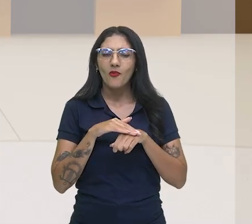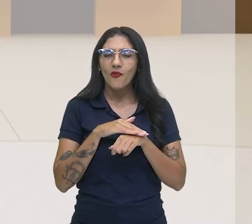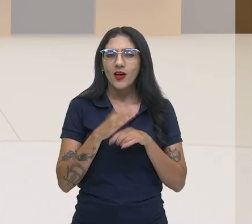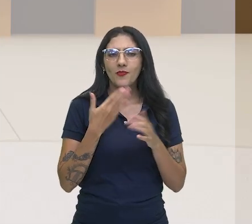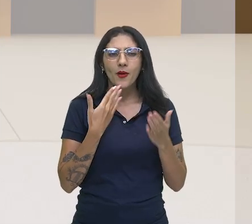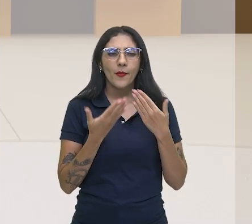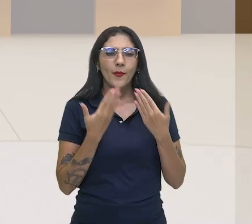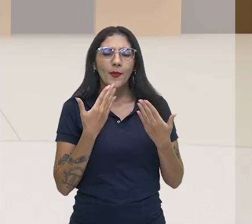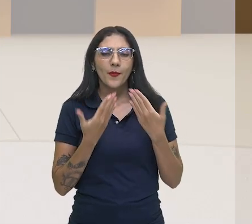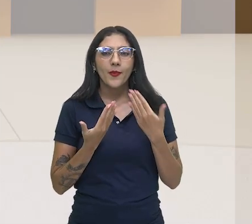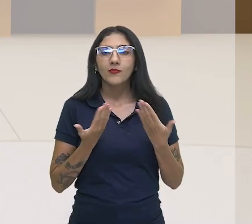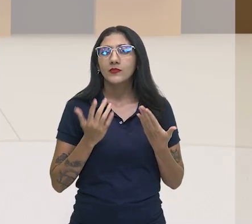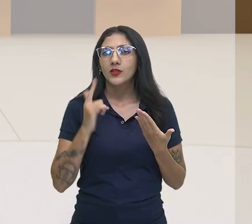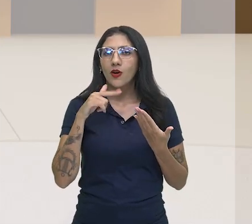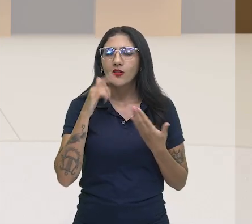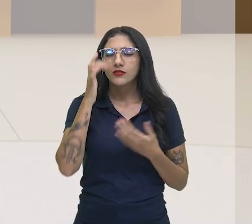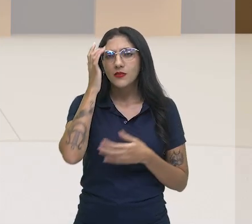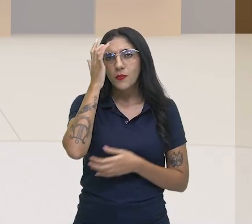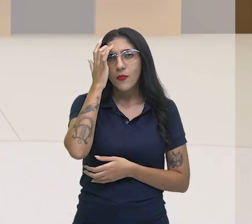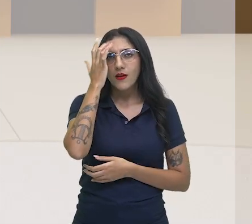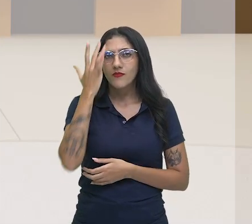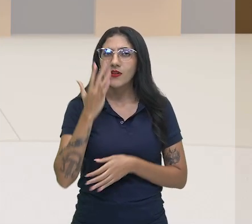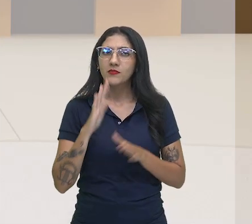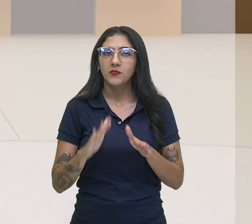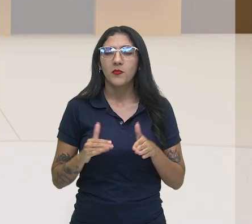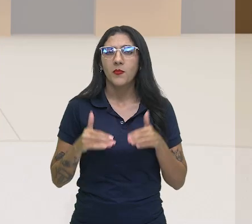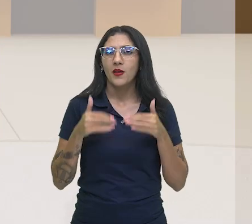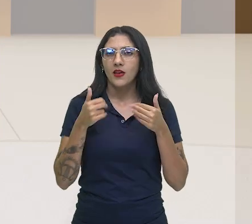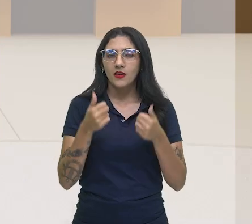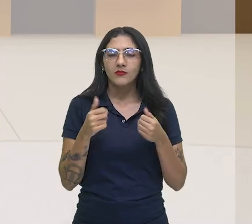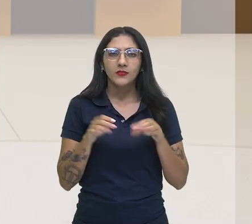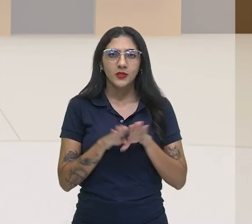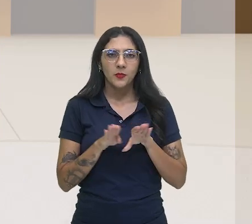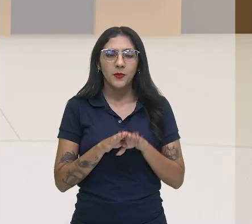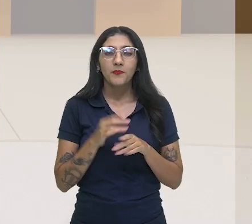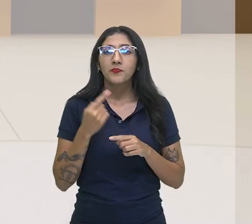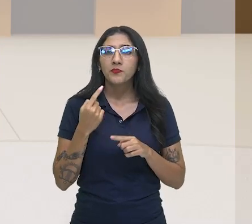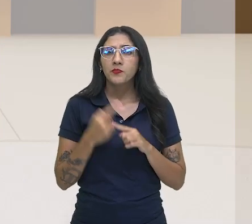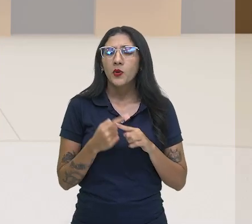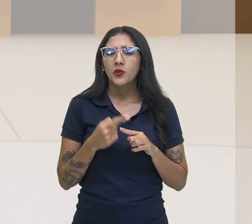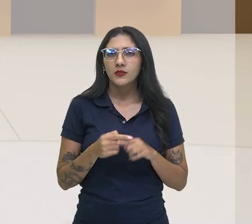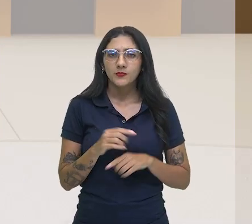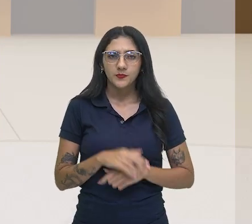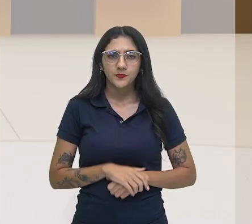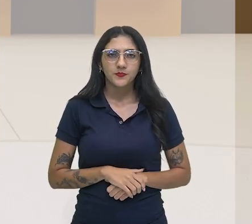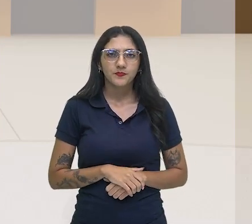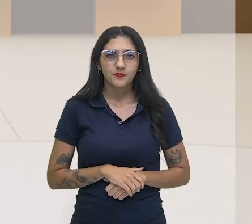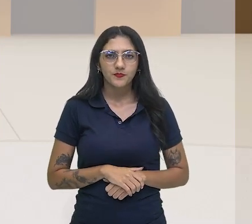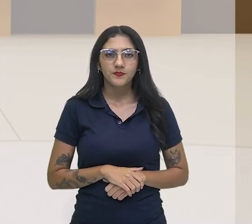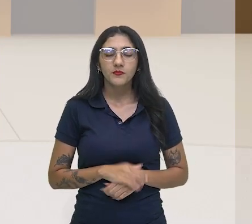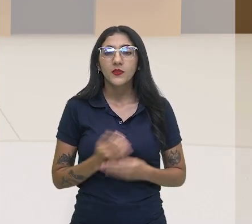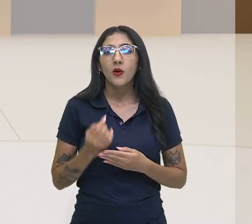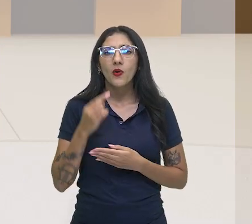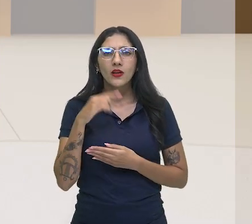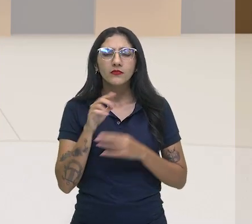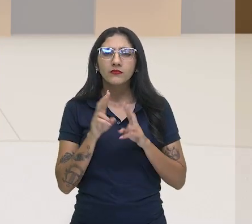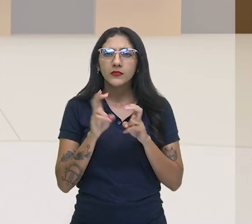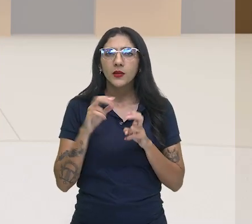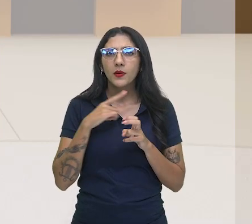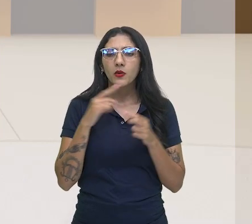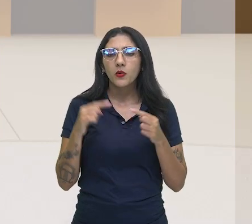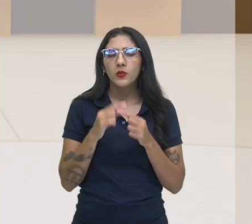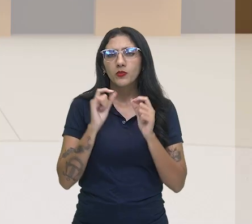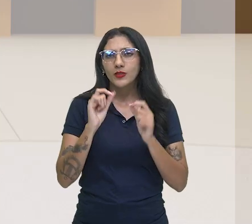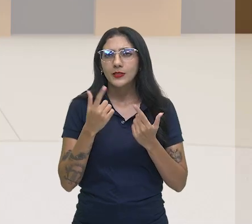Isso facilita, porque quando a gente fala desse processo da entrevista, é também enxergar a outra pessoa,